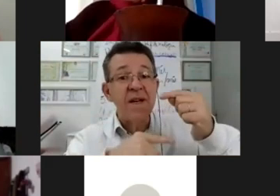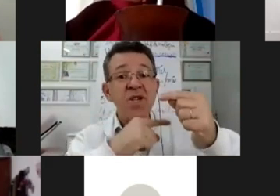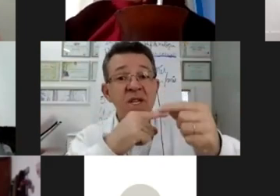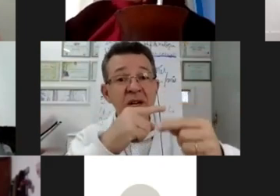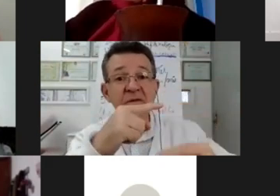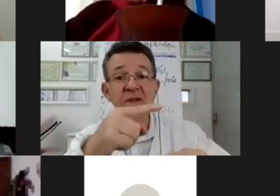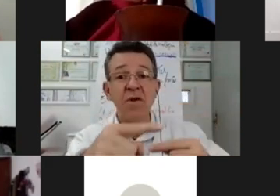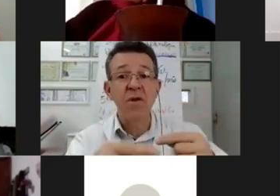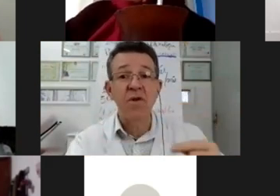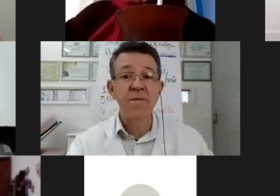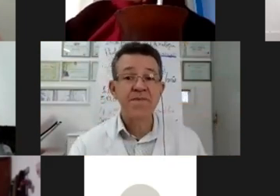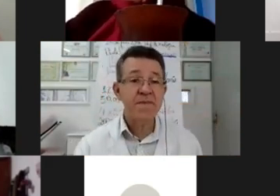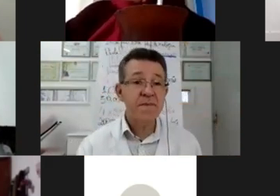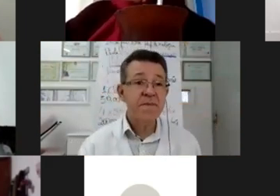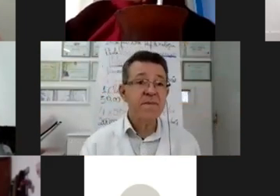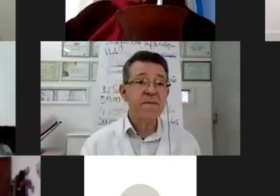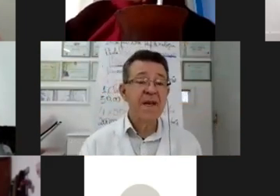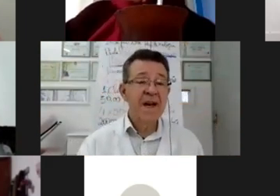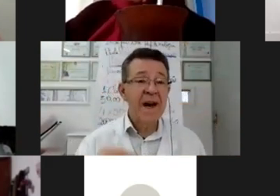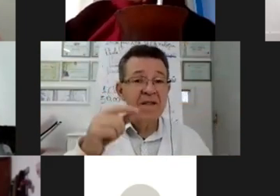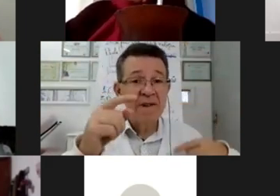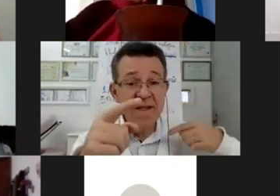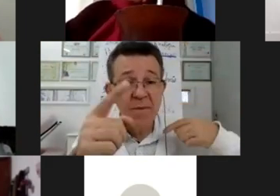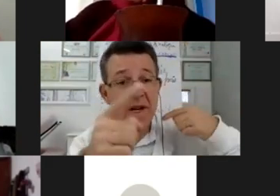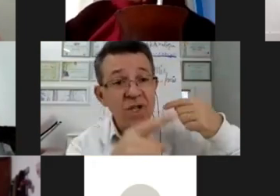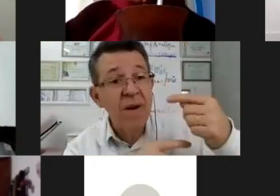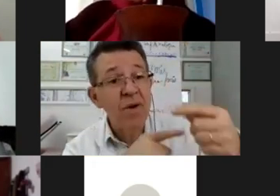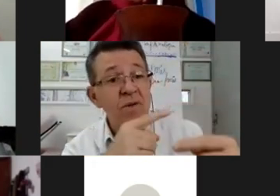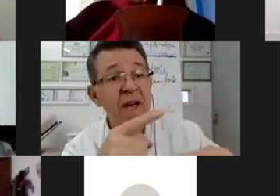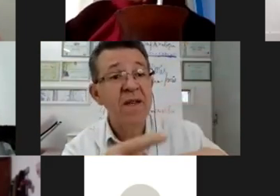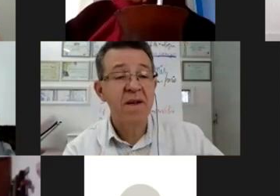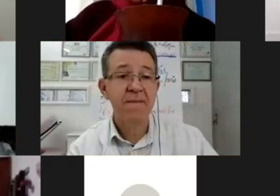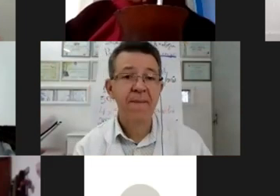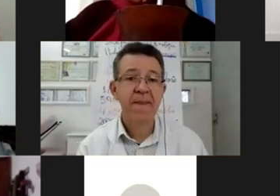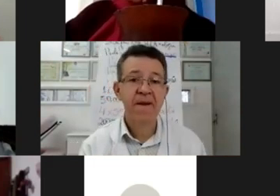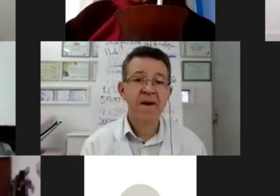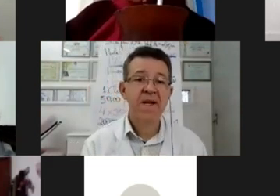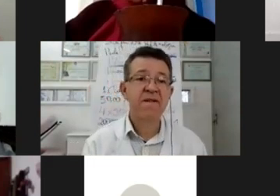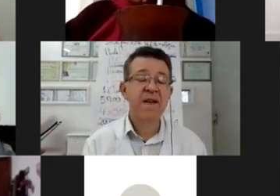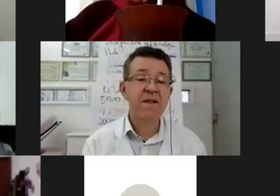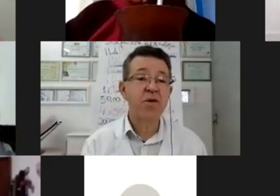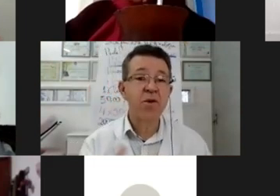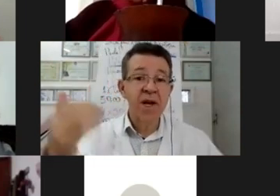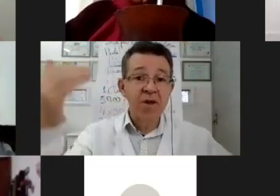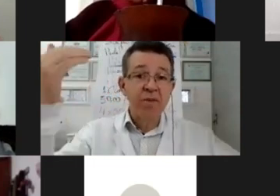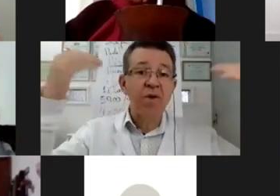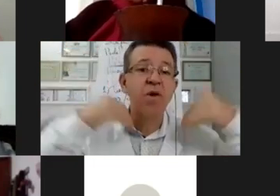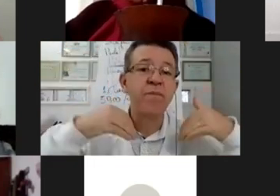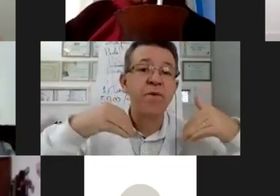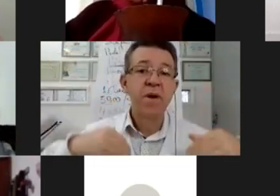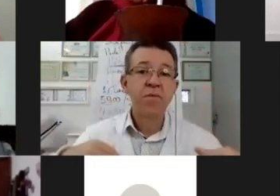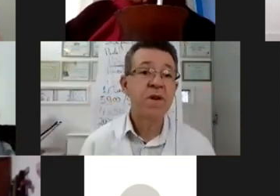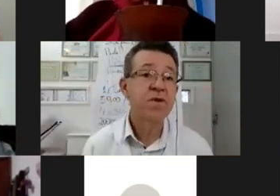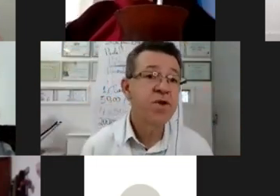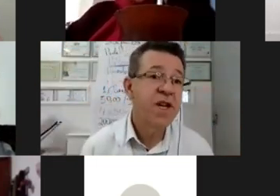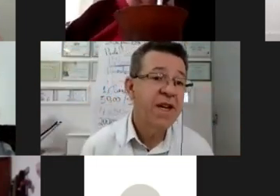essa energia que você colocou. Às vezes é uma energia muito densa. Às vezes eu estou colocando no meu